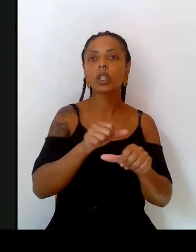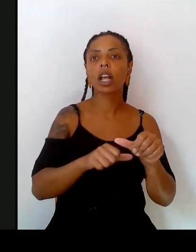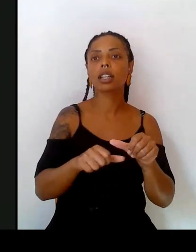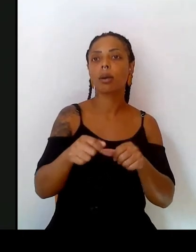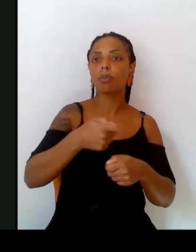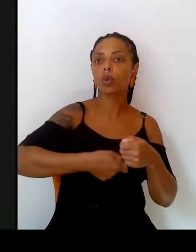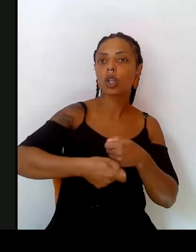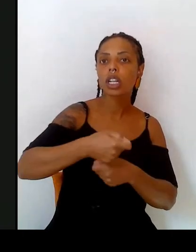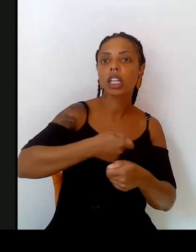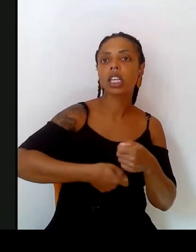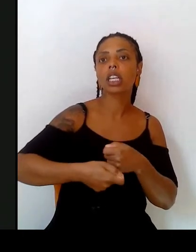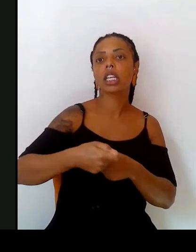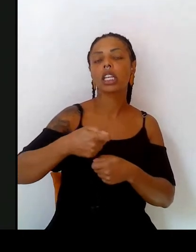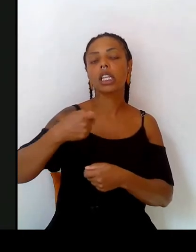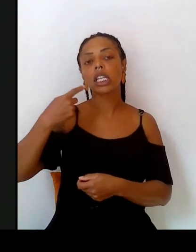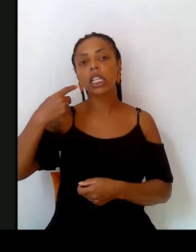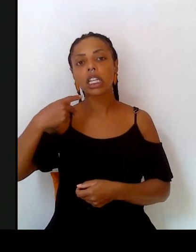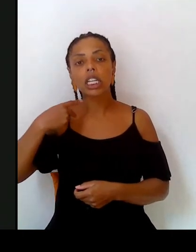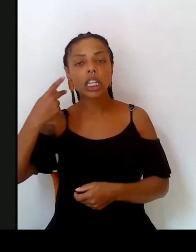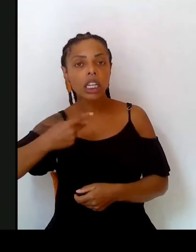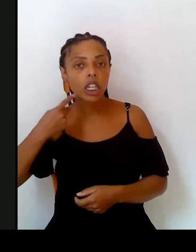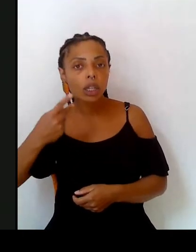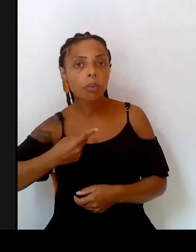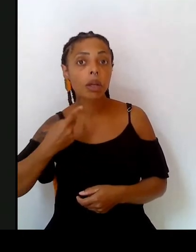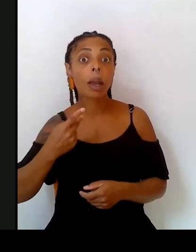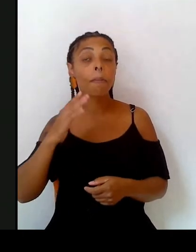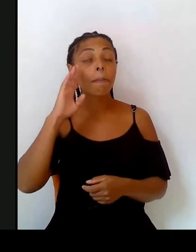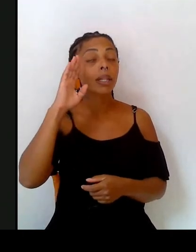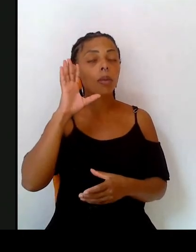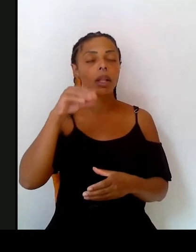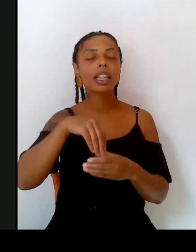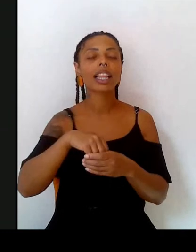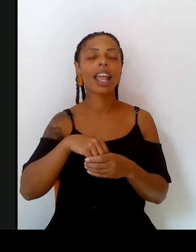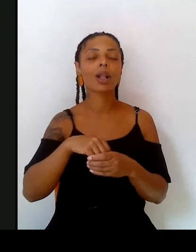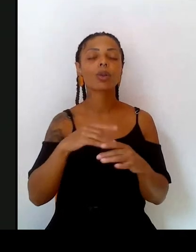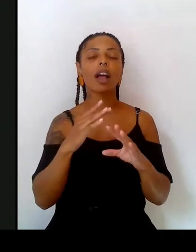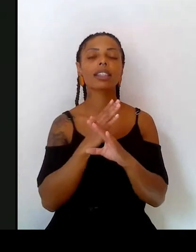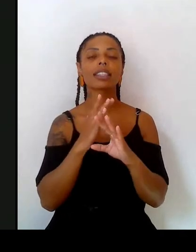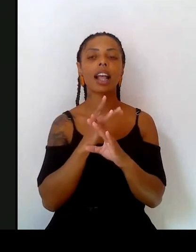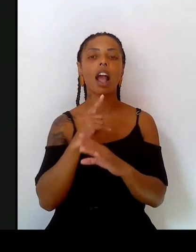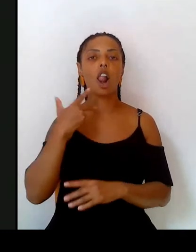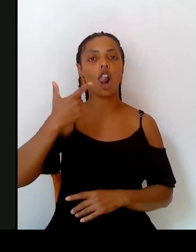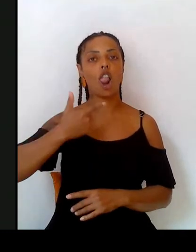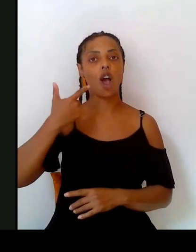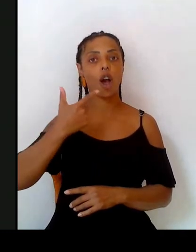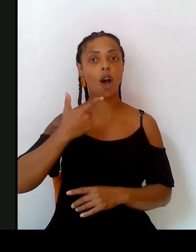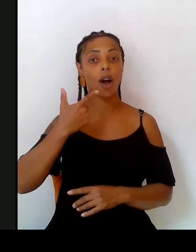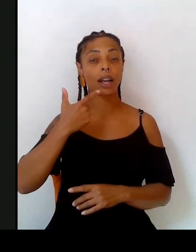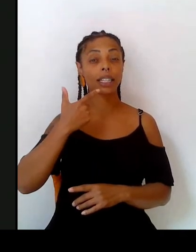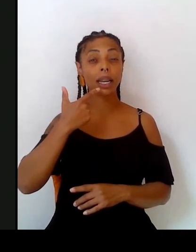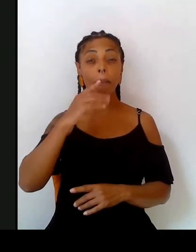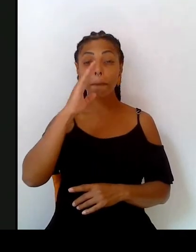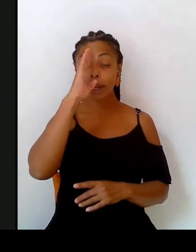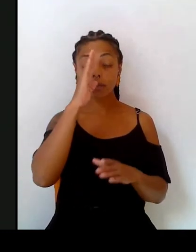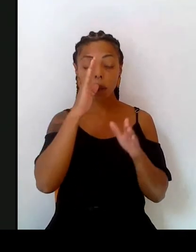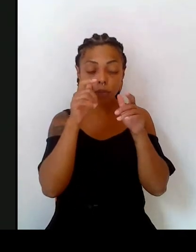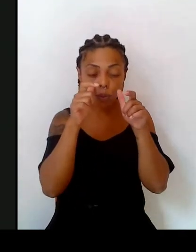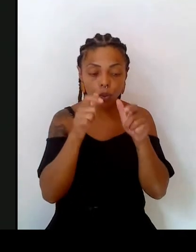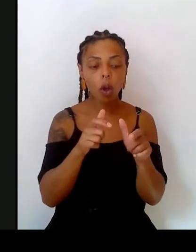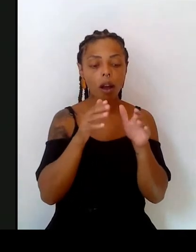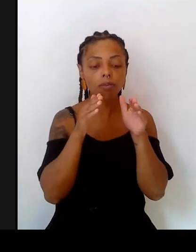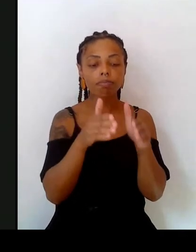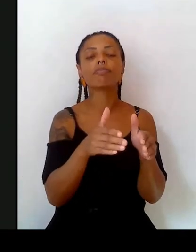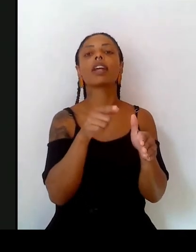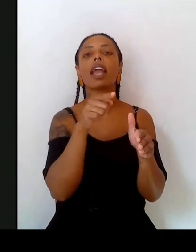especialmente dentro da cidade de Londres e Mais especificamente nesse bairro onde o